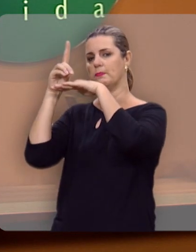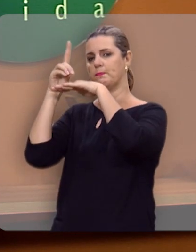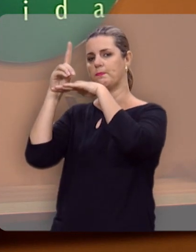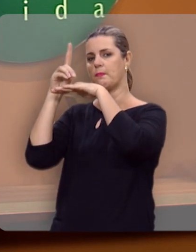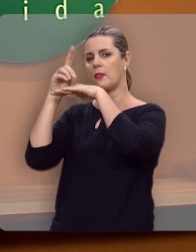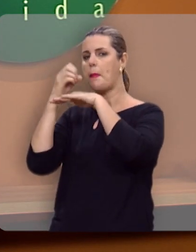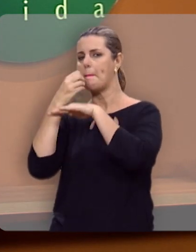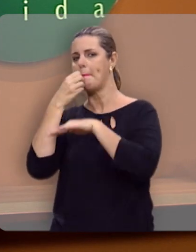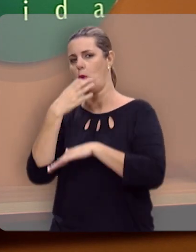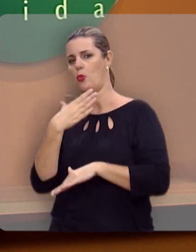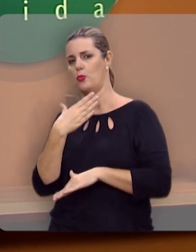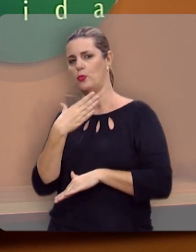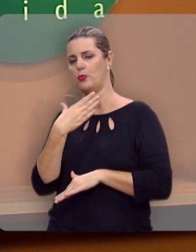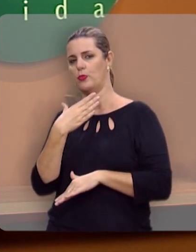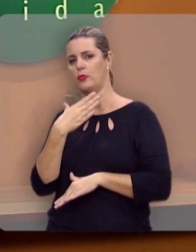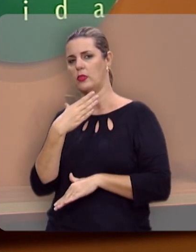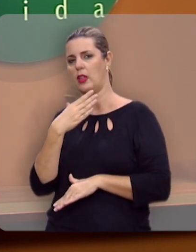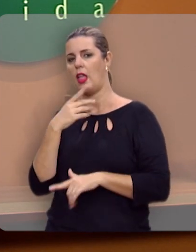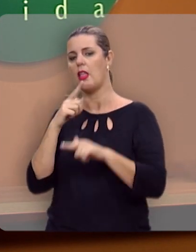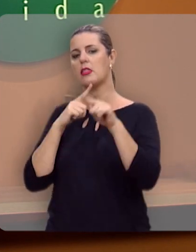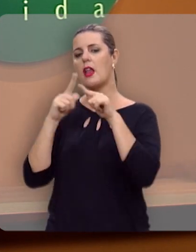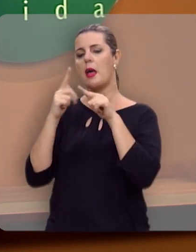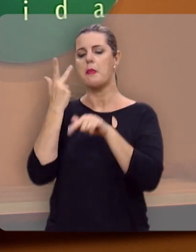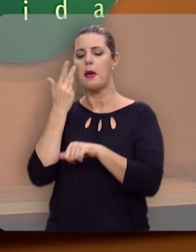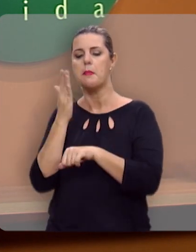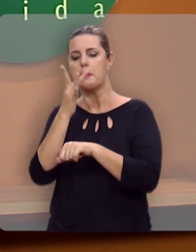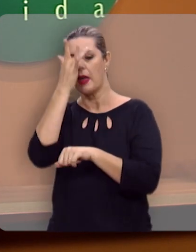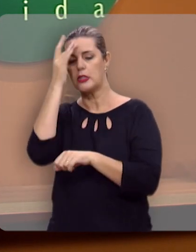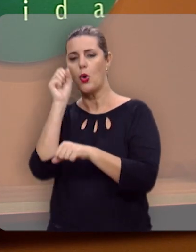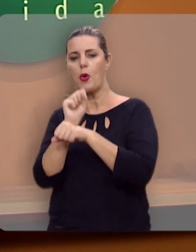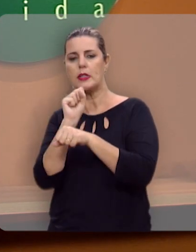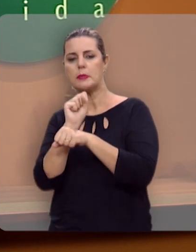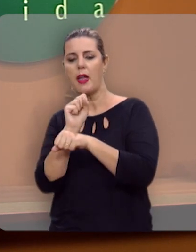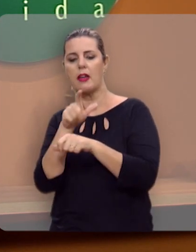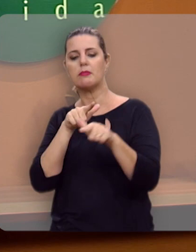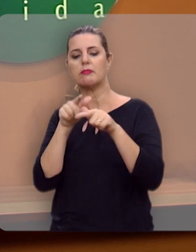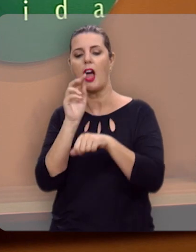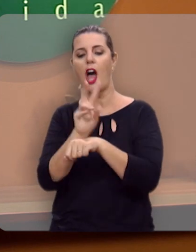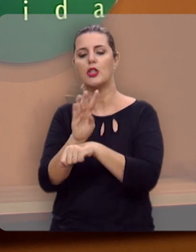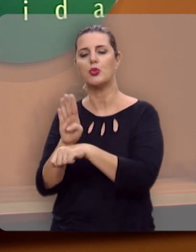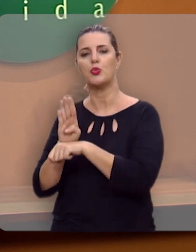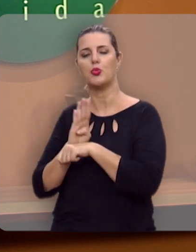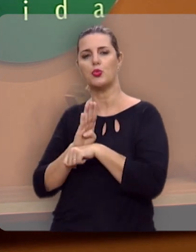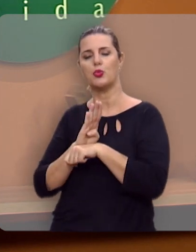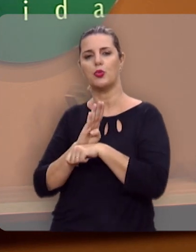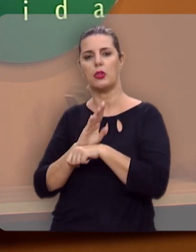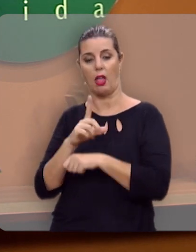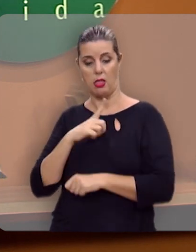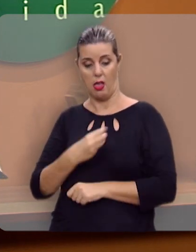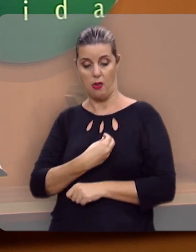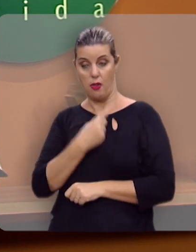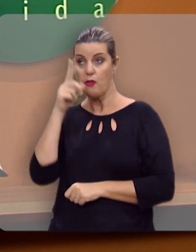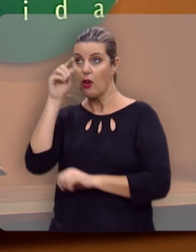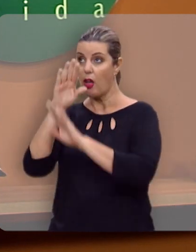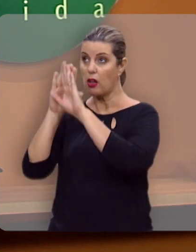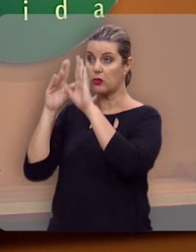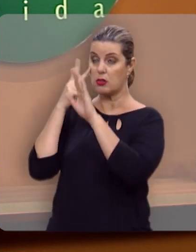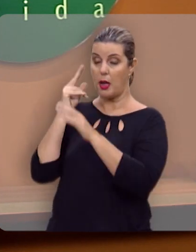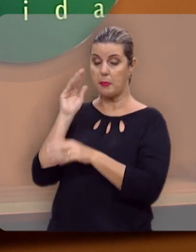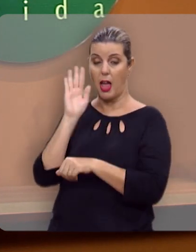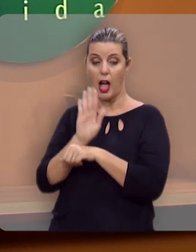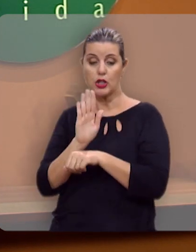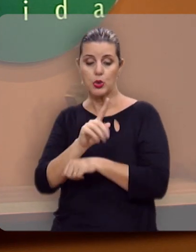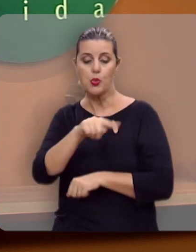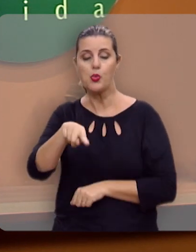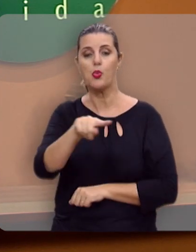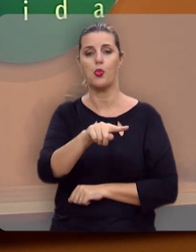soberano, Ele é bom, Ele trabalha para aqueles que nele esperam, Ele cavalga nas alturas para a